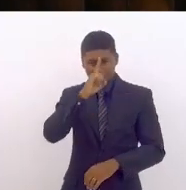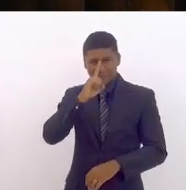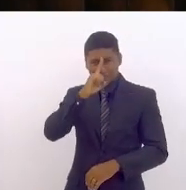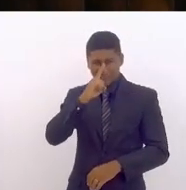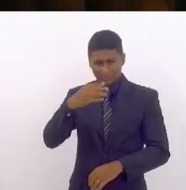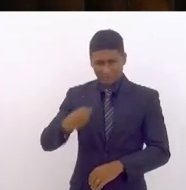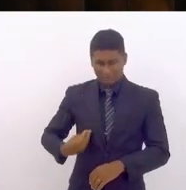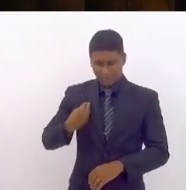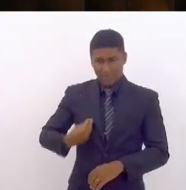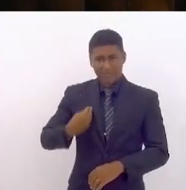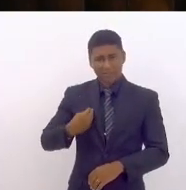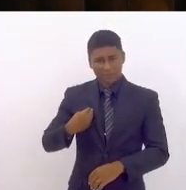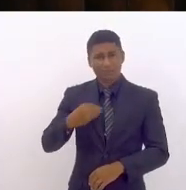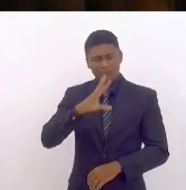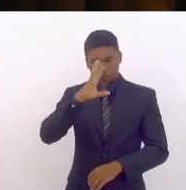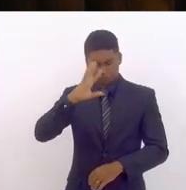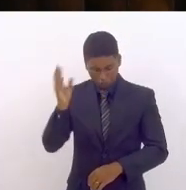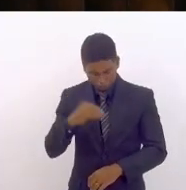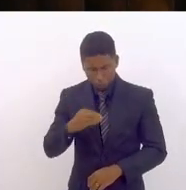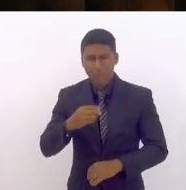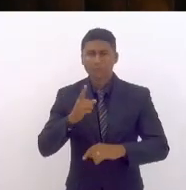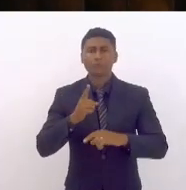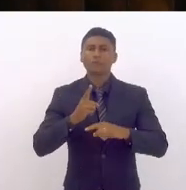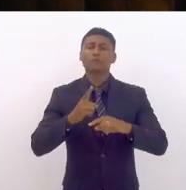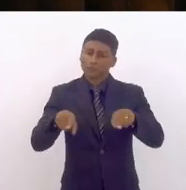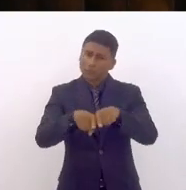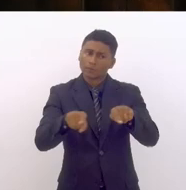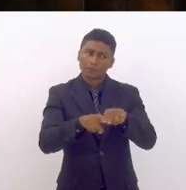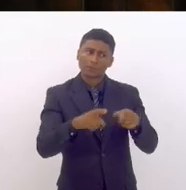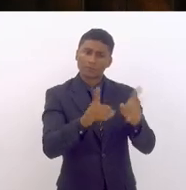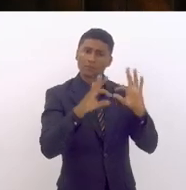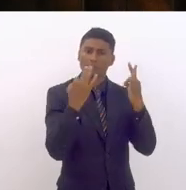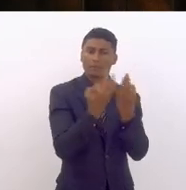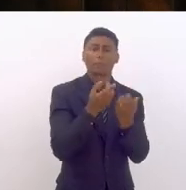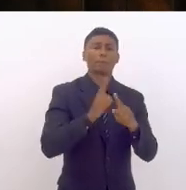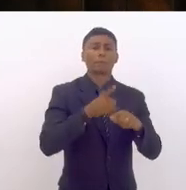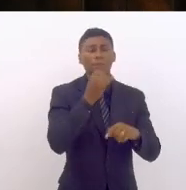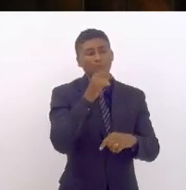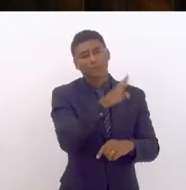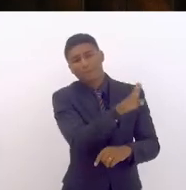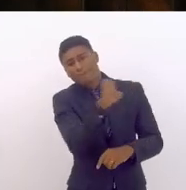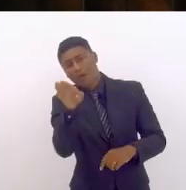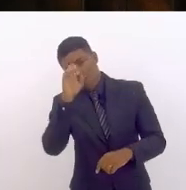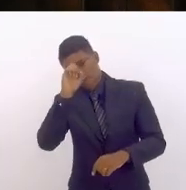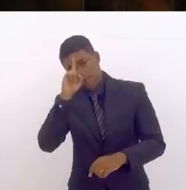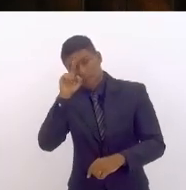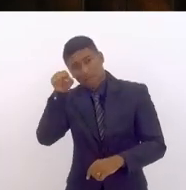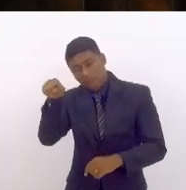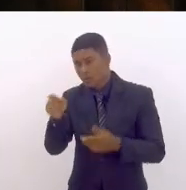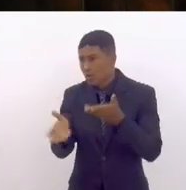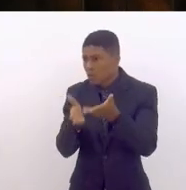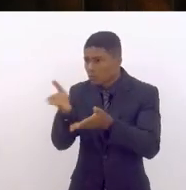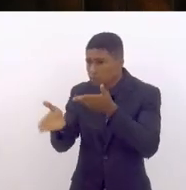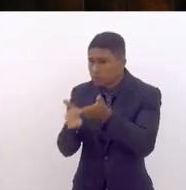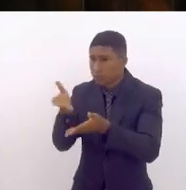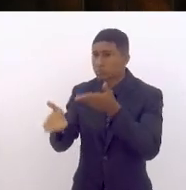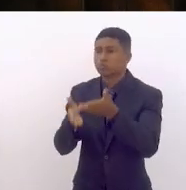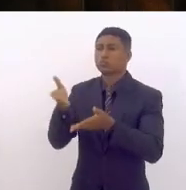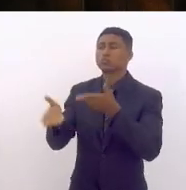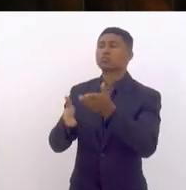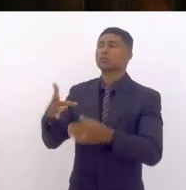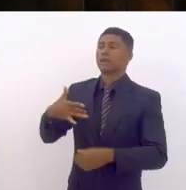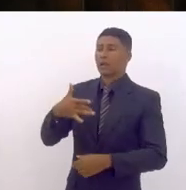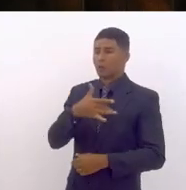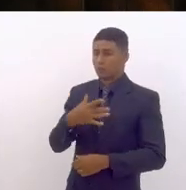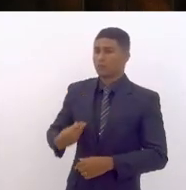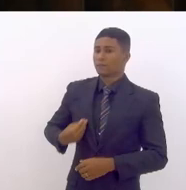a vida dos seus familiares em risco, porque ele vai para o hospital, faz o atendimento, ajudou a